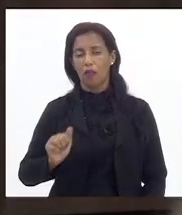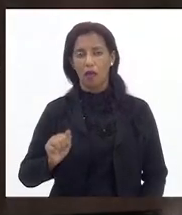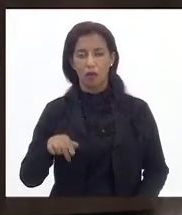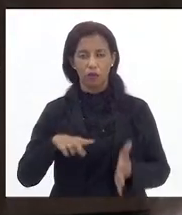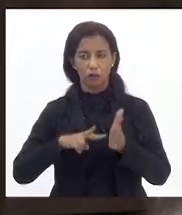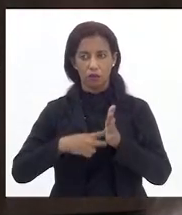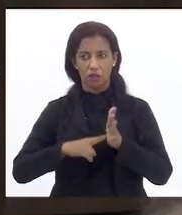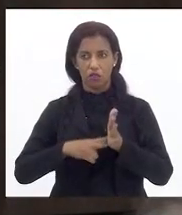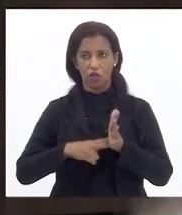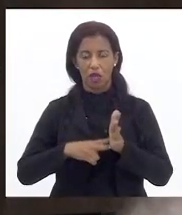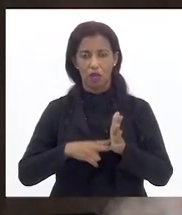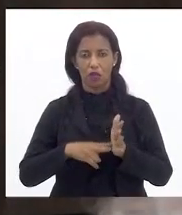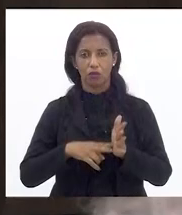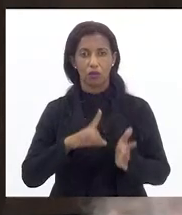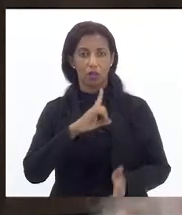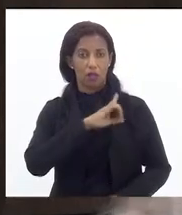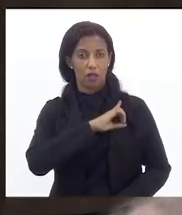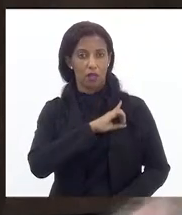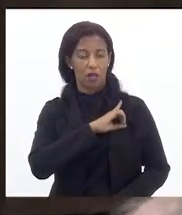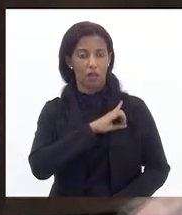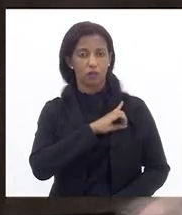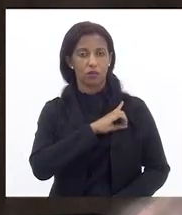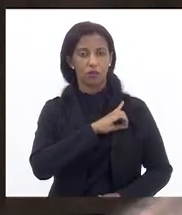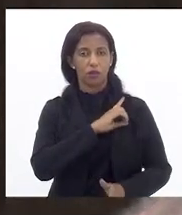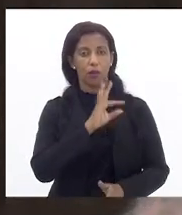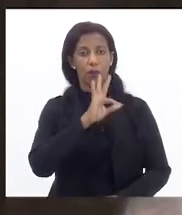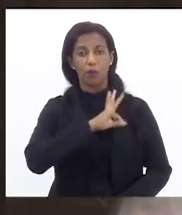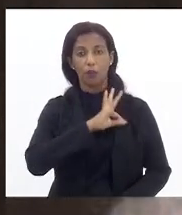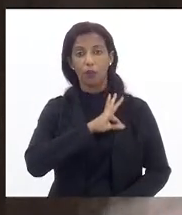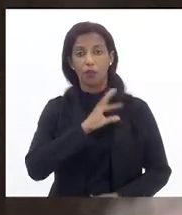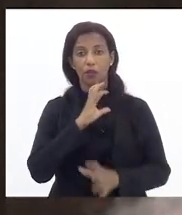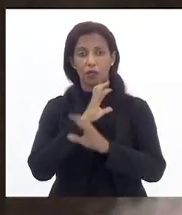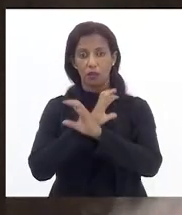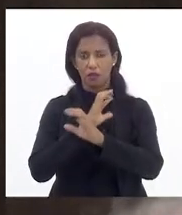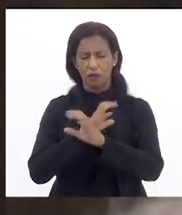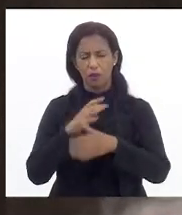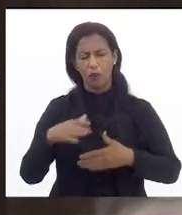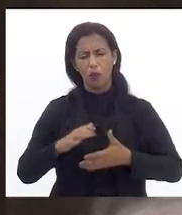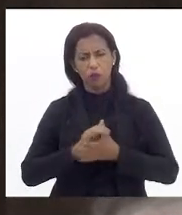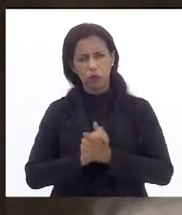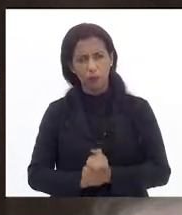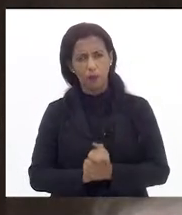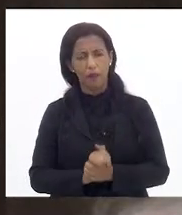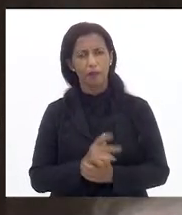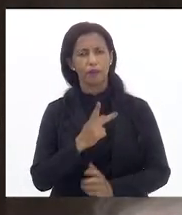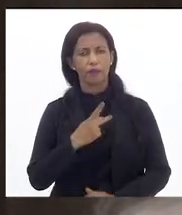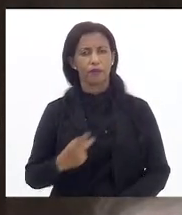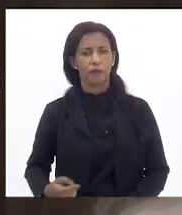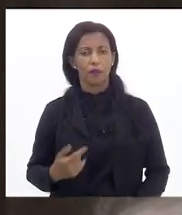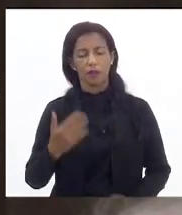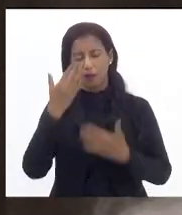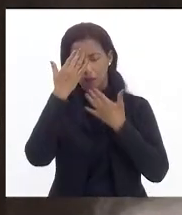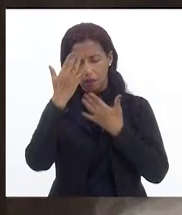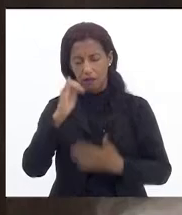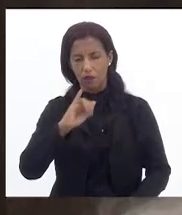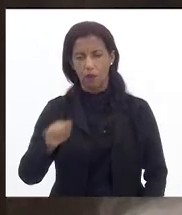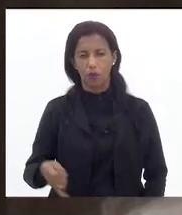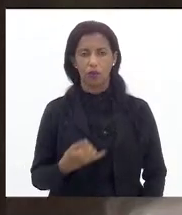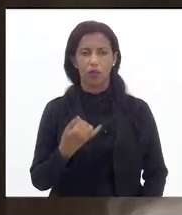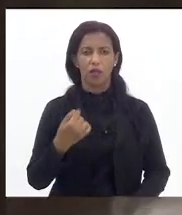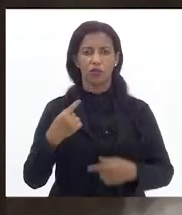Polícia Civil que agradecer a oportunidade comprimento Presidente né ela descer oportunidade de estar aqui